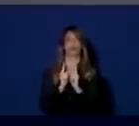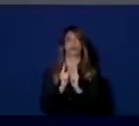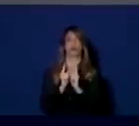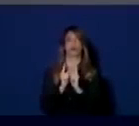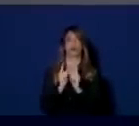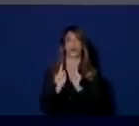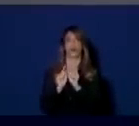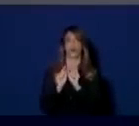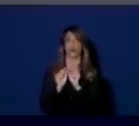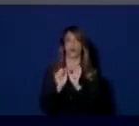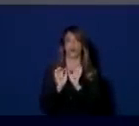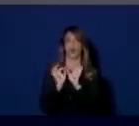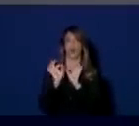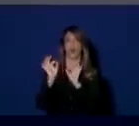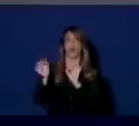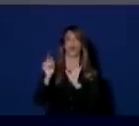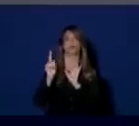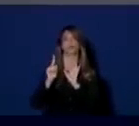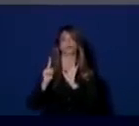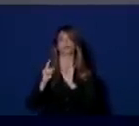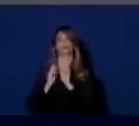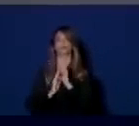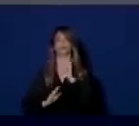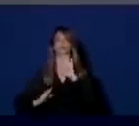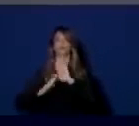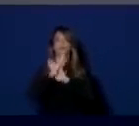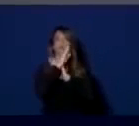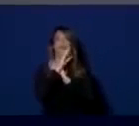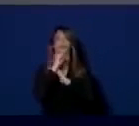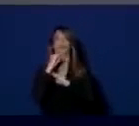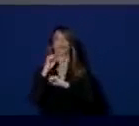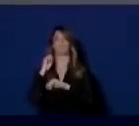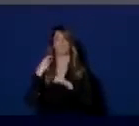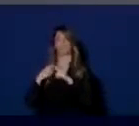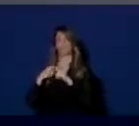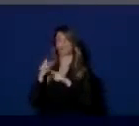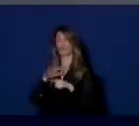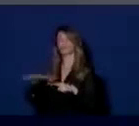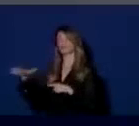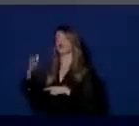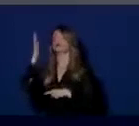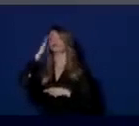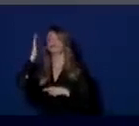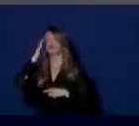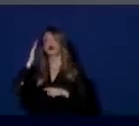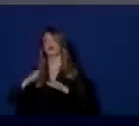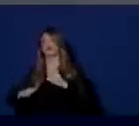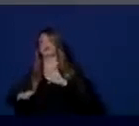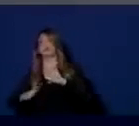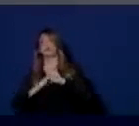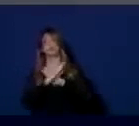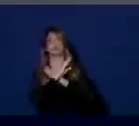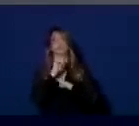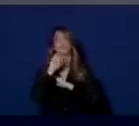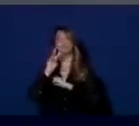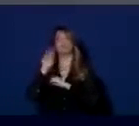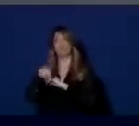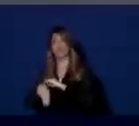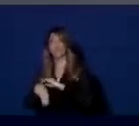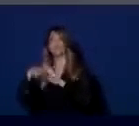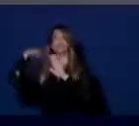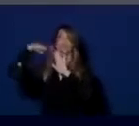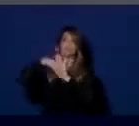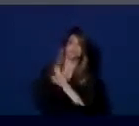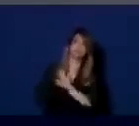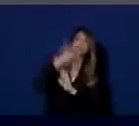porque o mercado sabe que, se começar a subir, o QE vem e faz baixar de novo. Né? Então, você